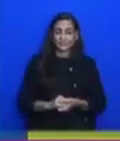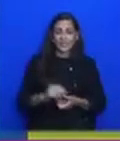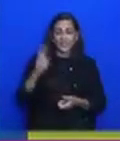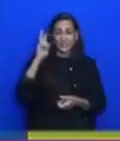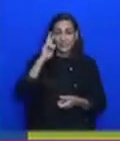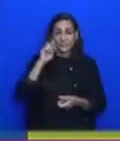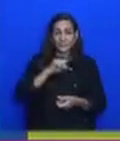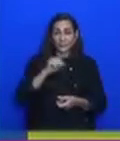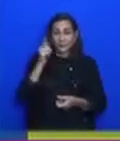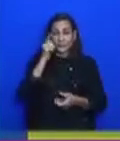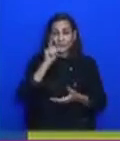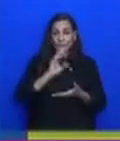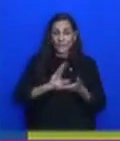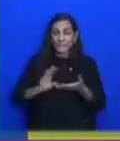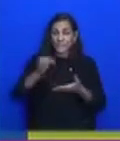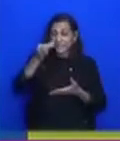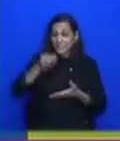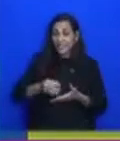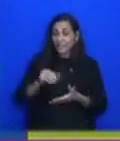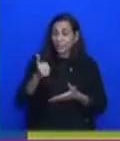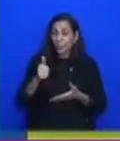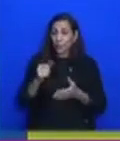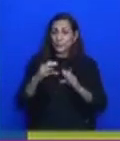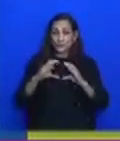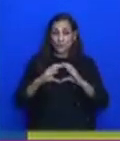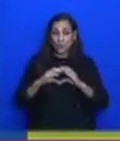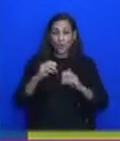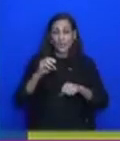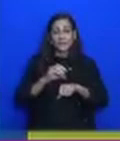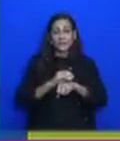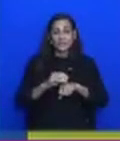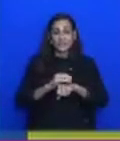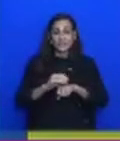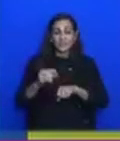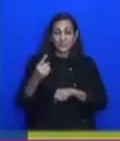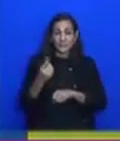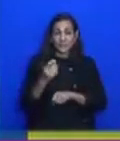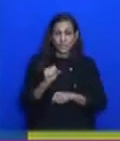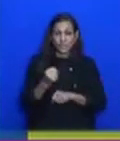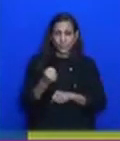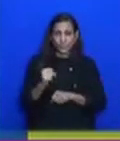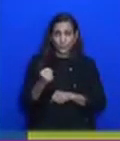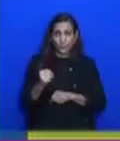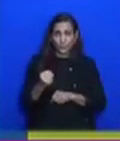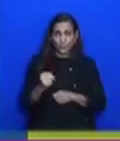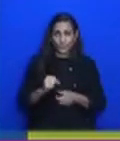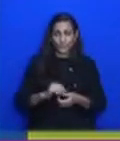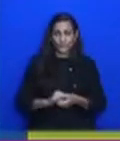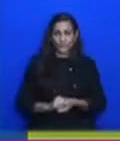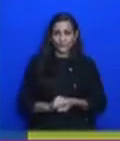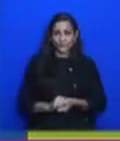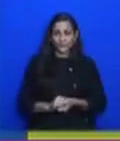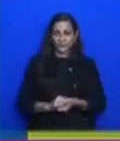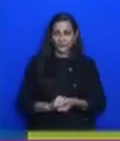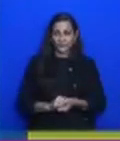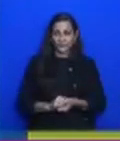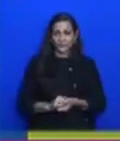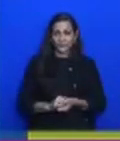Lembrando que você ganha a partir de 11 acertos. Bola cinza, 18. Cinza, número